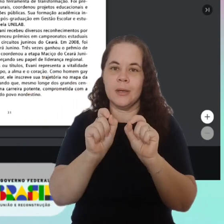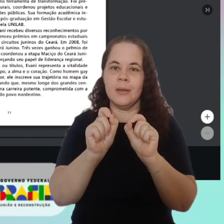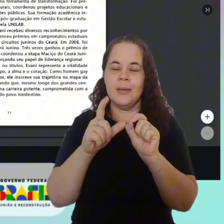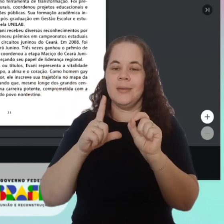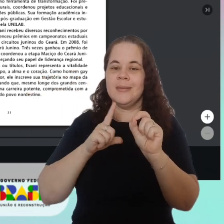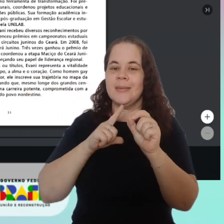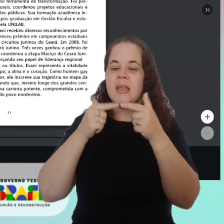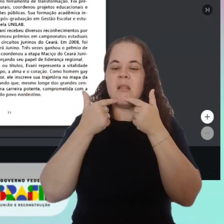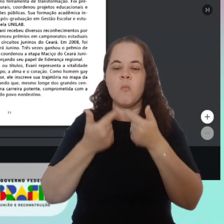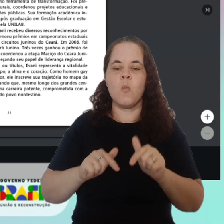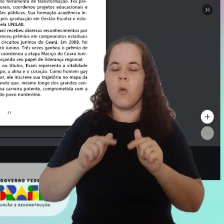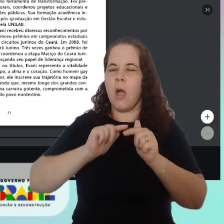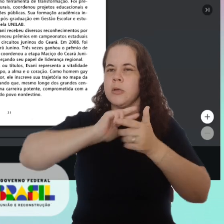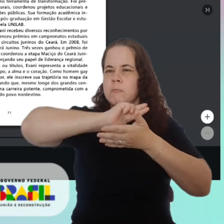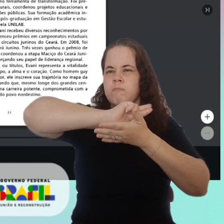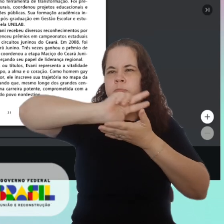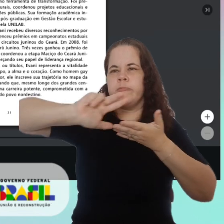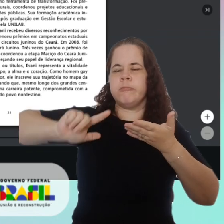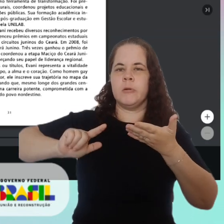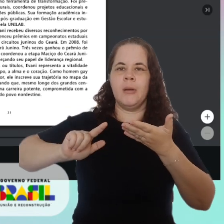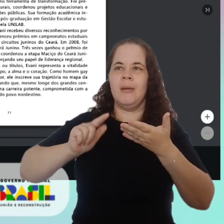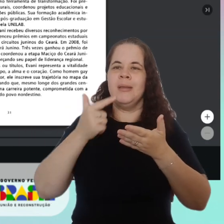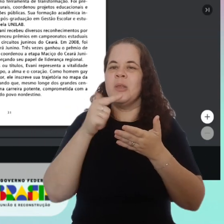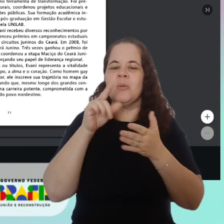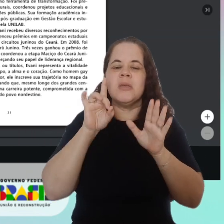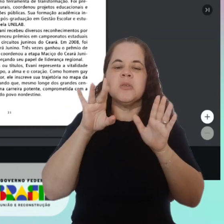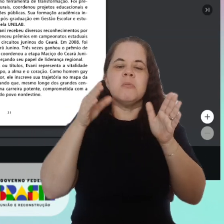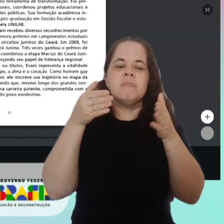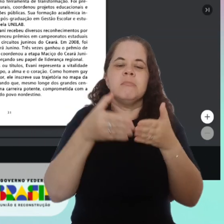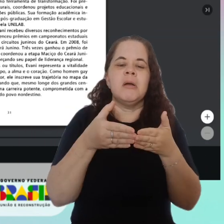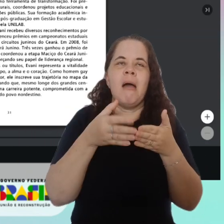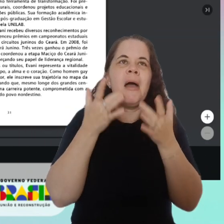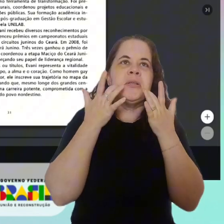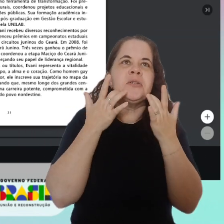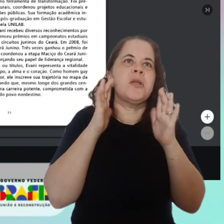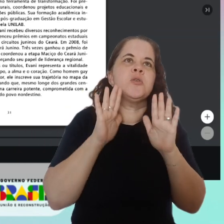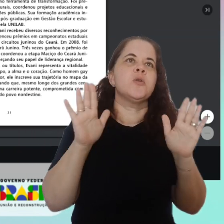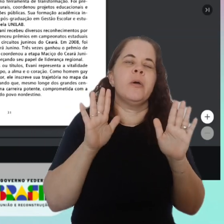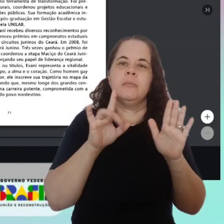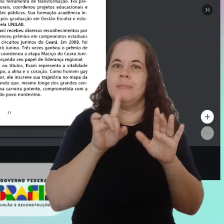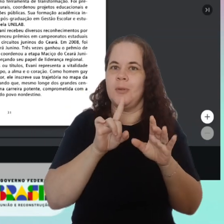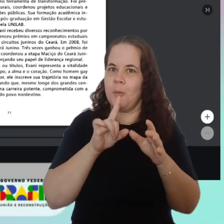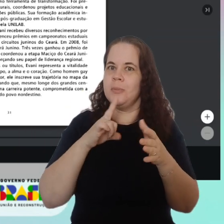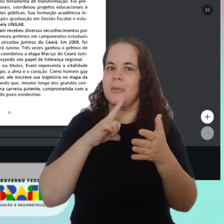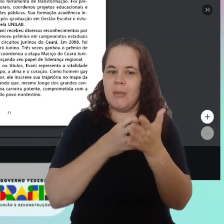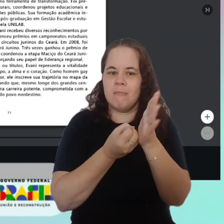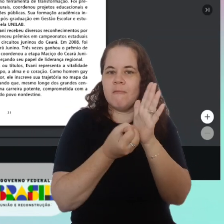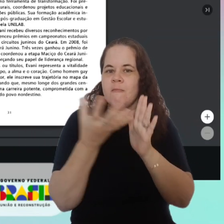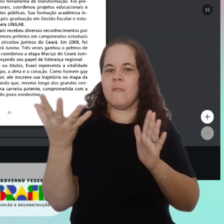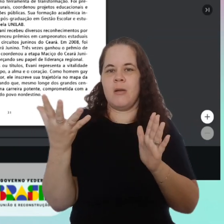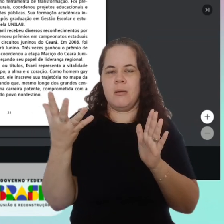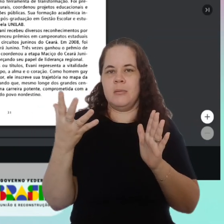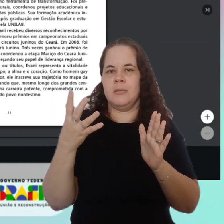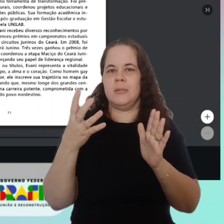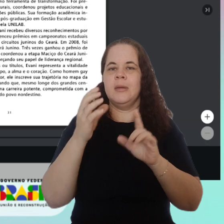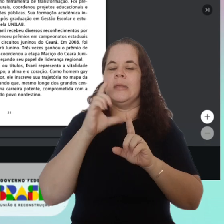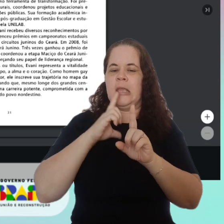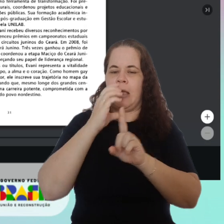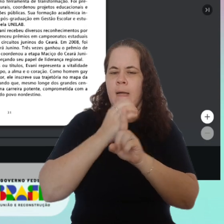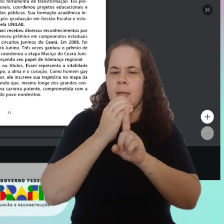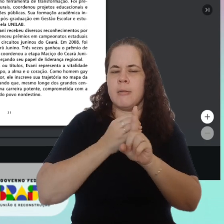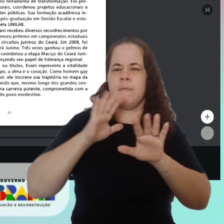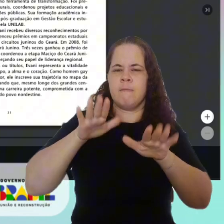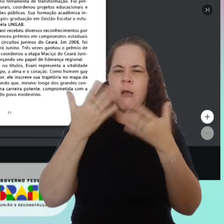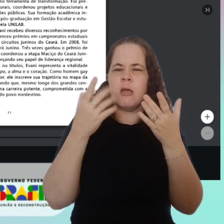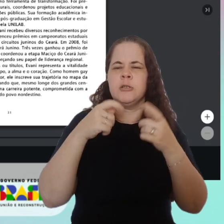várias linguagens e de ter Sim. um calendário específico de atividades onde eles estão inseridos. Eles fazem